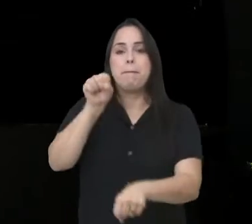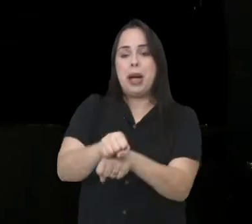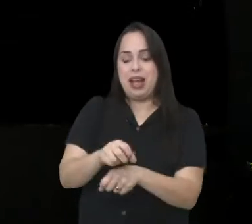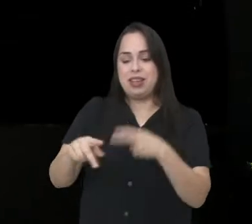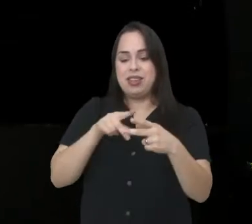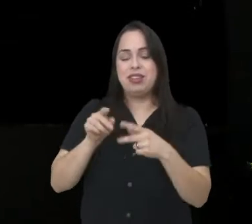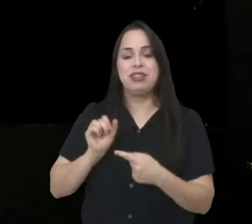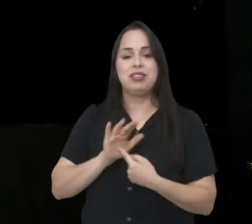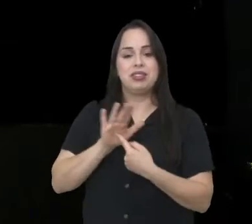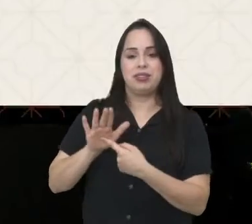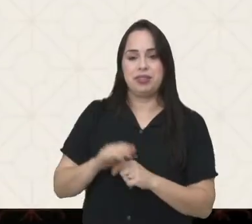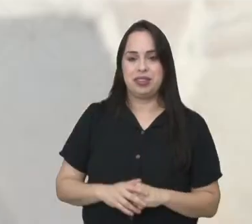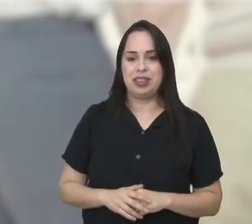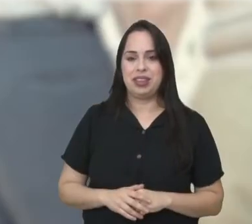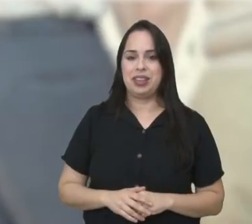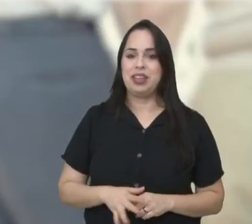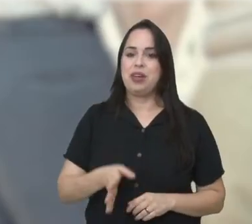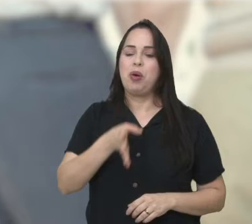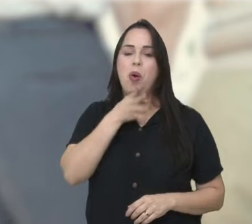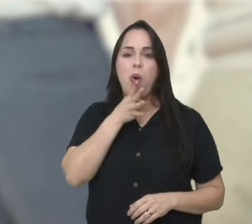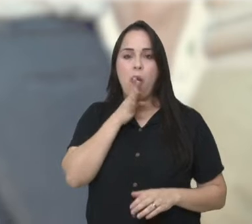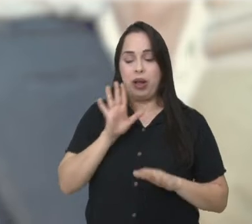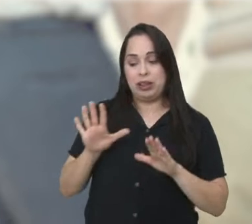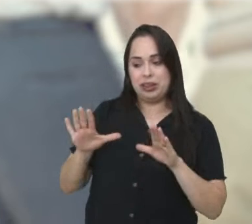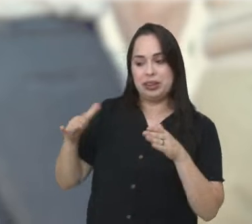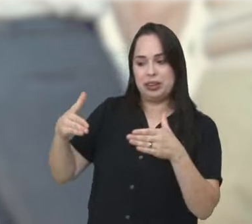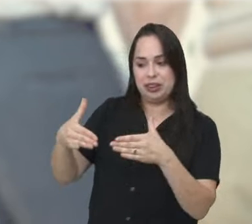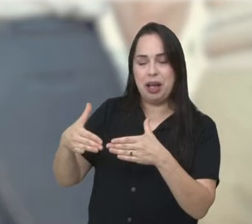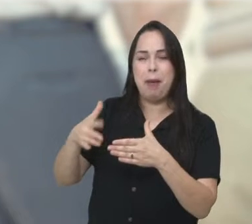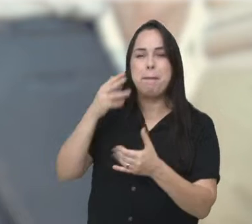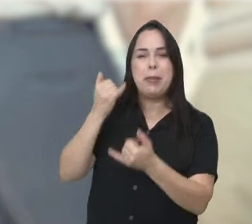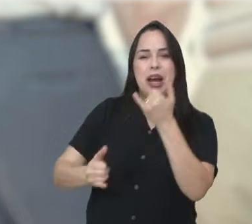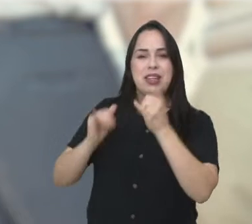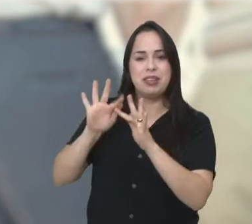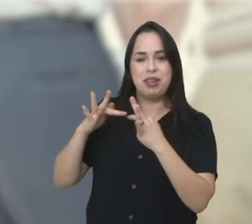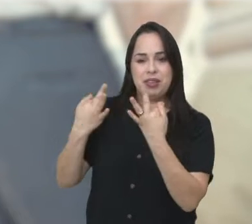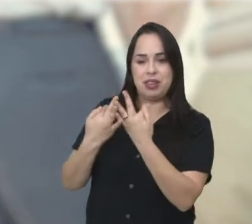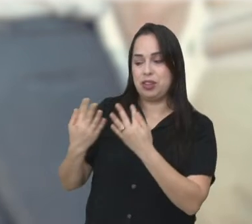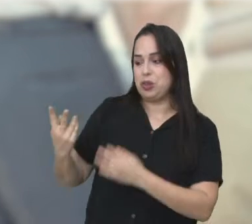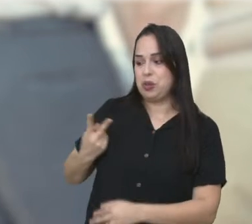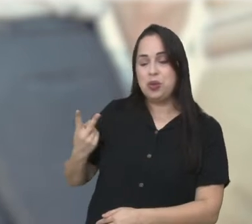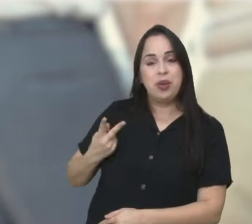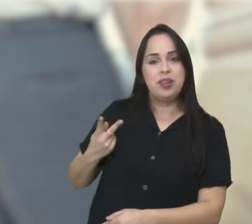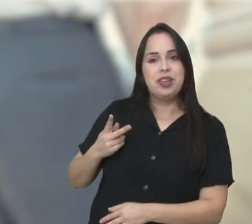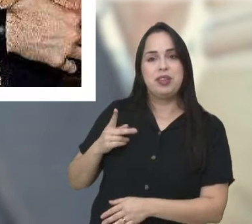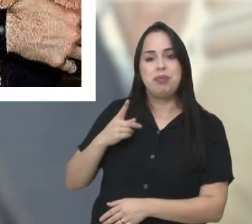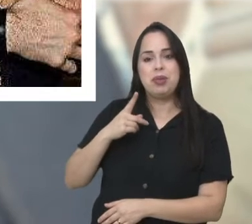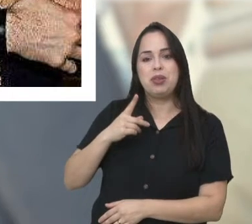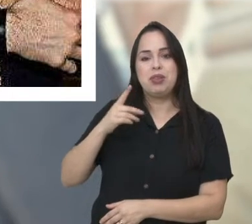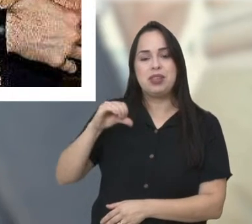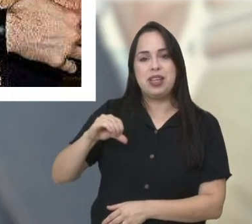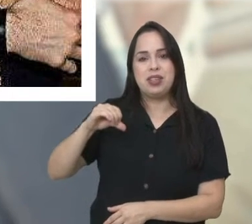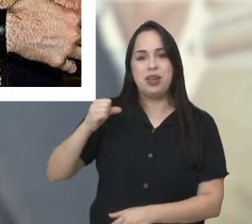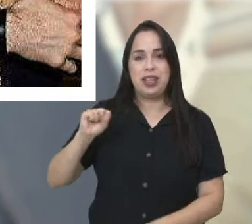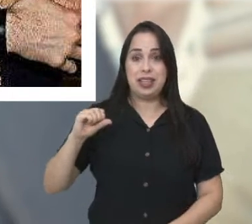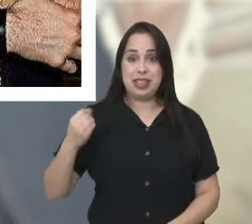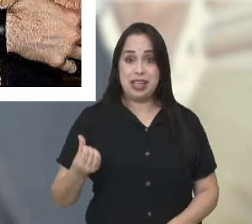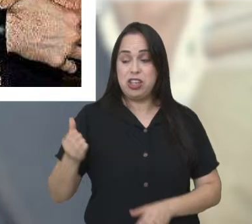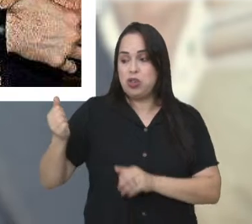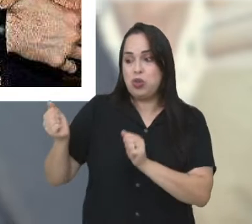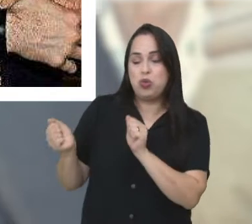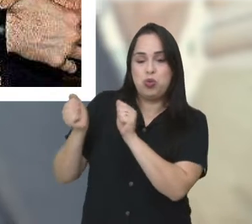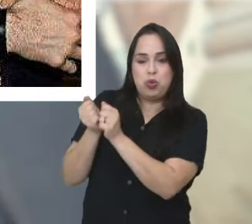Ocus Pocus é uma família. Cris, o irmão do Toninho, é parceiro desde 1986. O pai, o seu